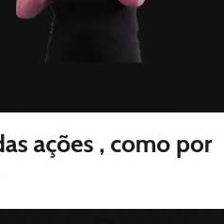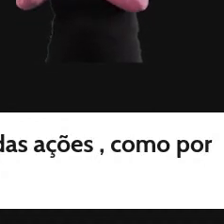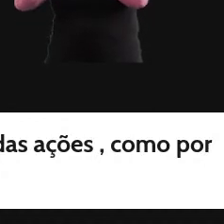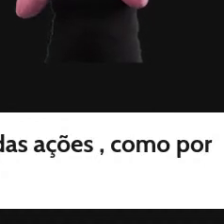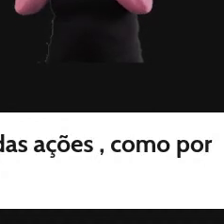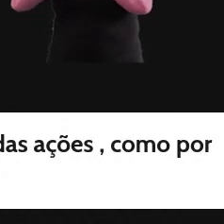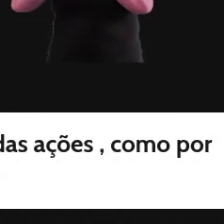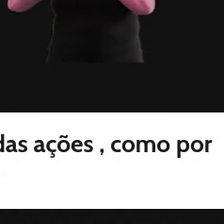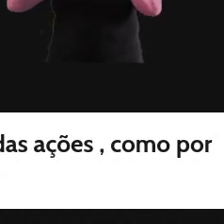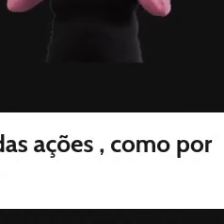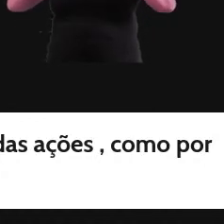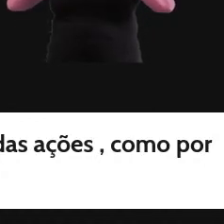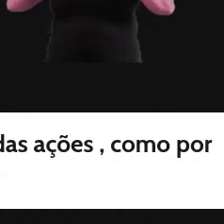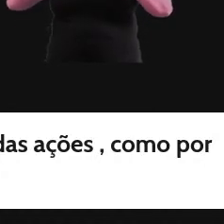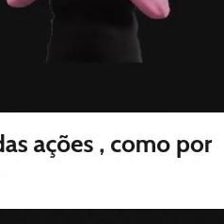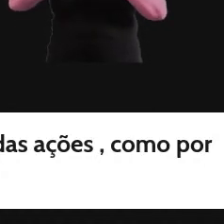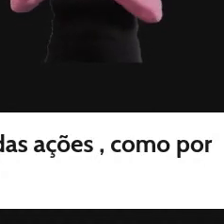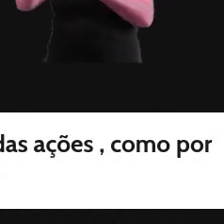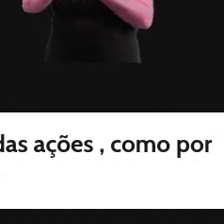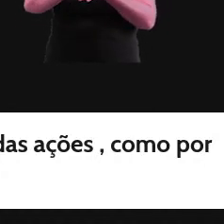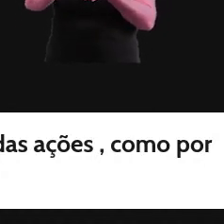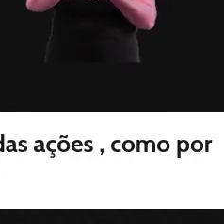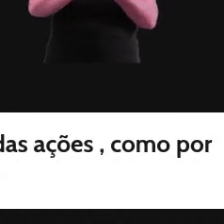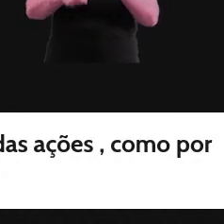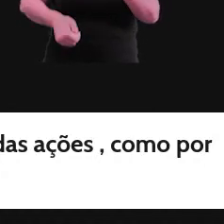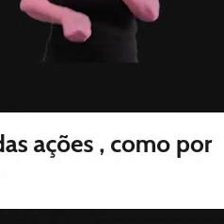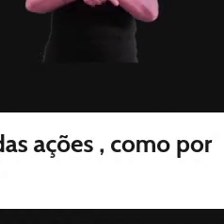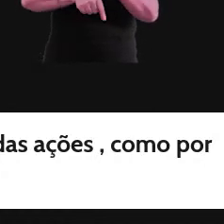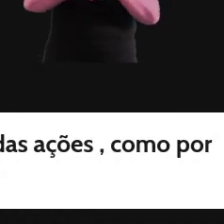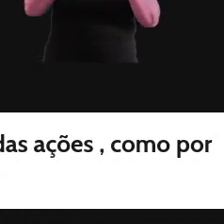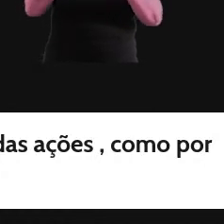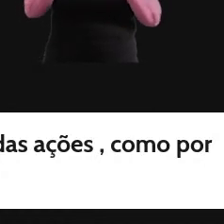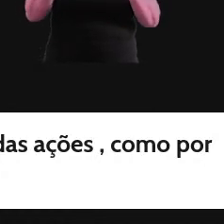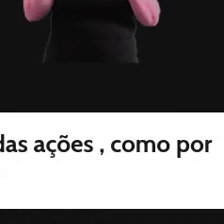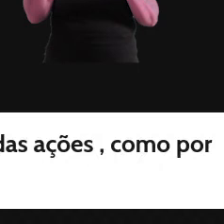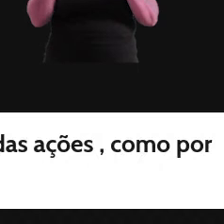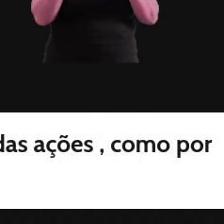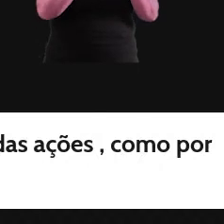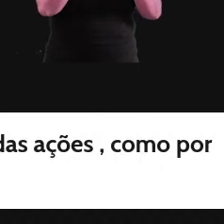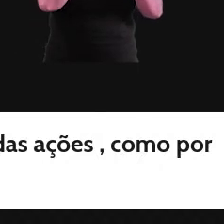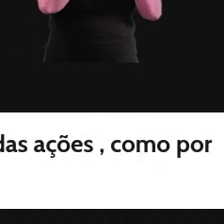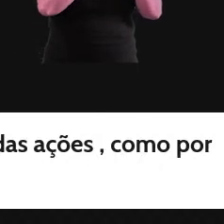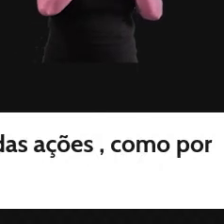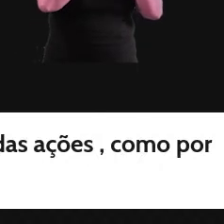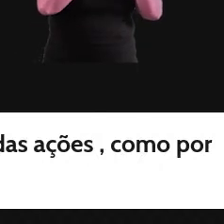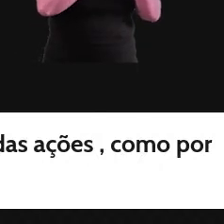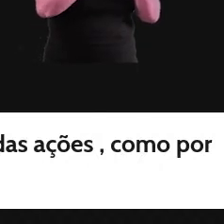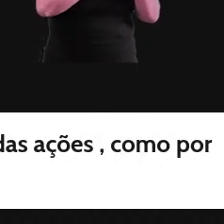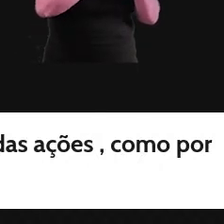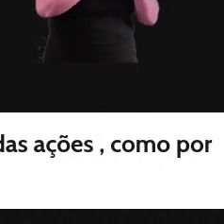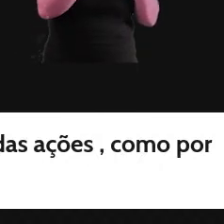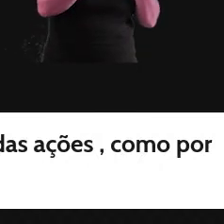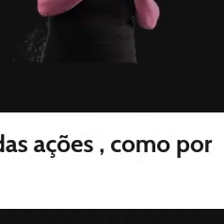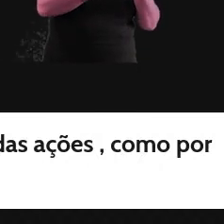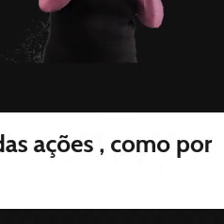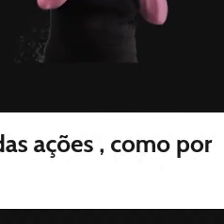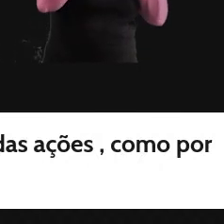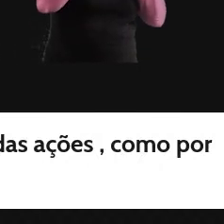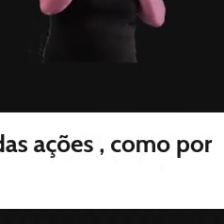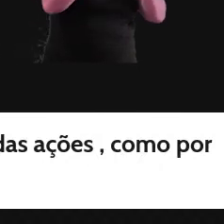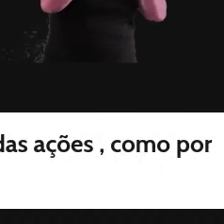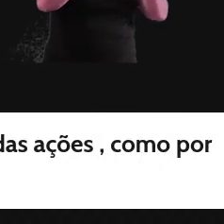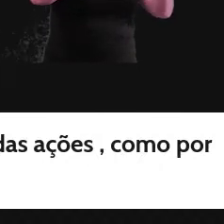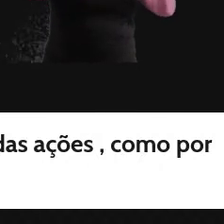ela financia, mas ela coloca algumas condições, né, e dependendo do que a gente está comunicando, a gente pode deixar